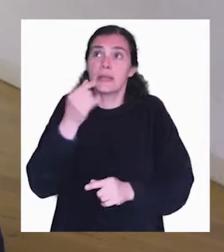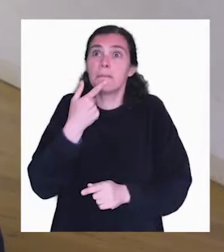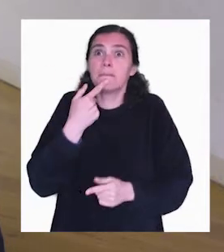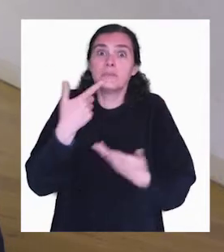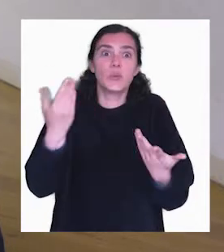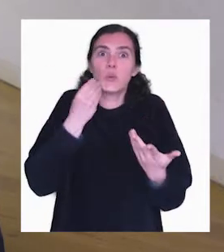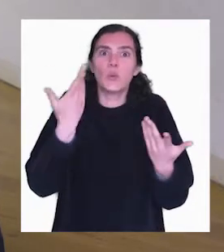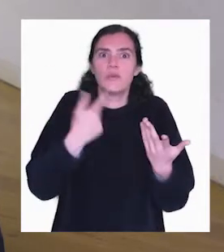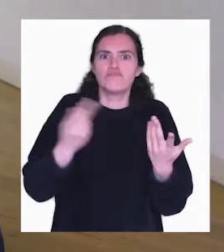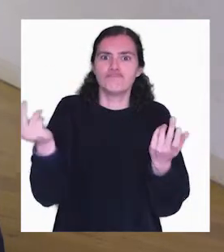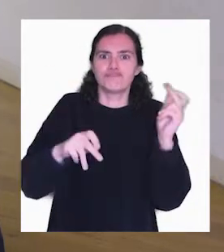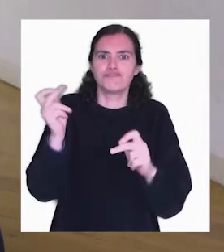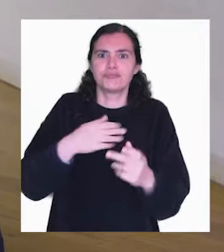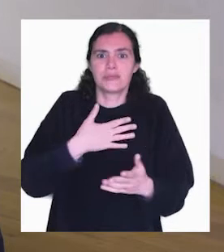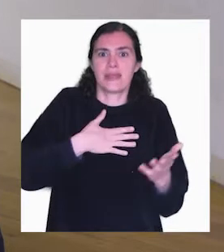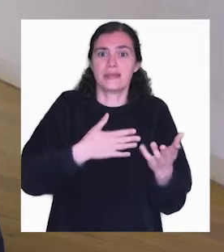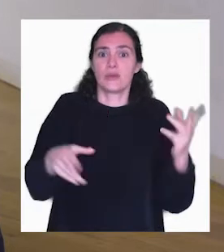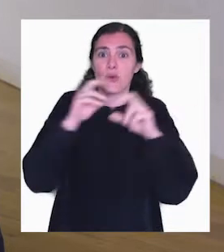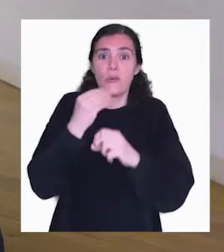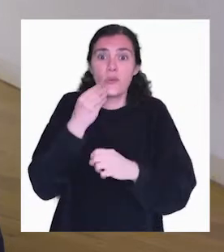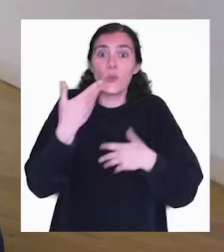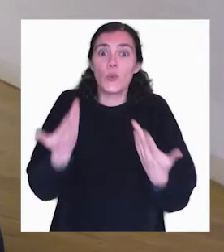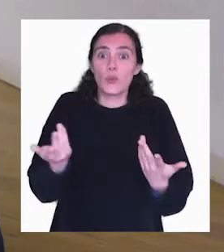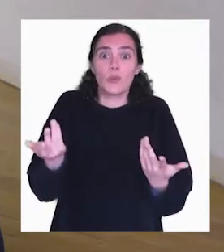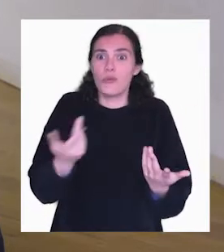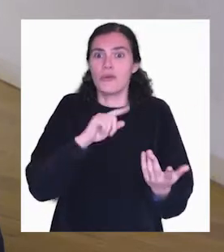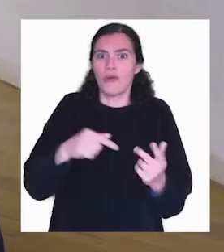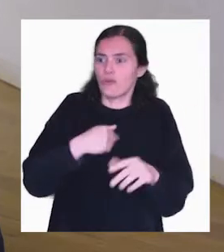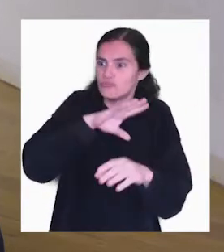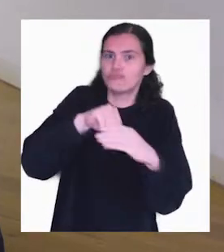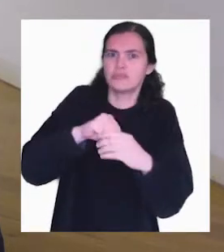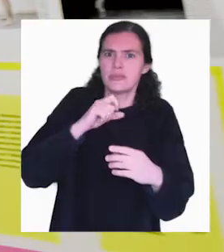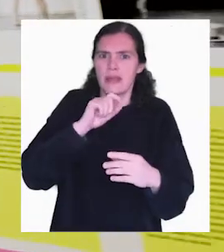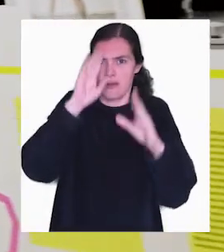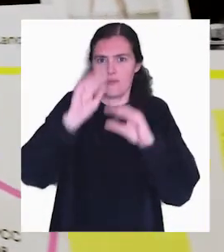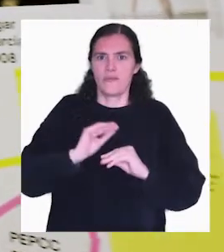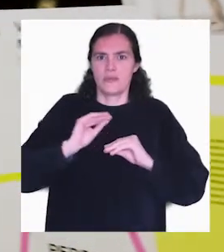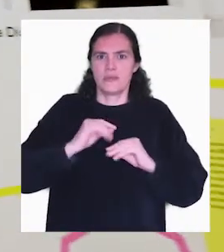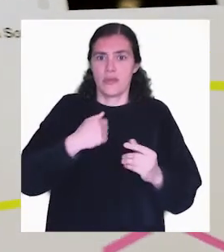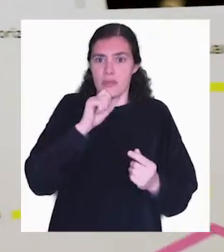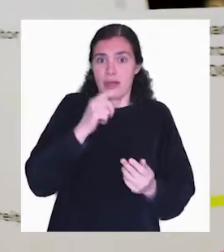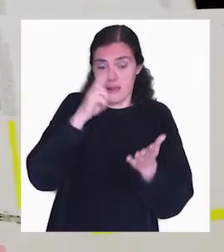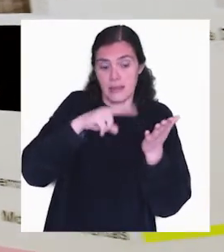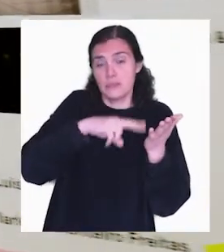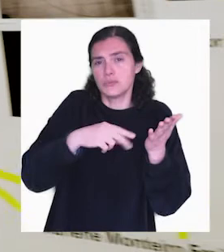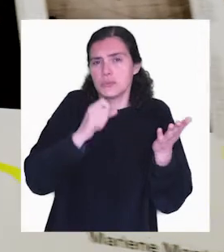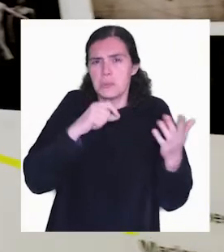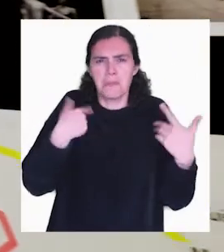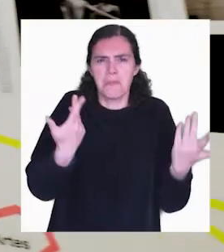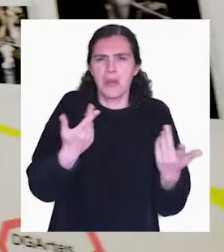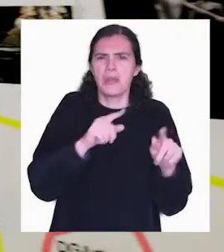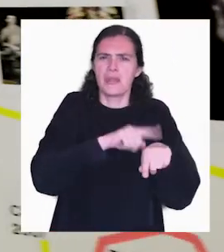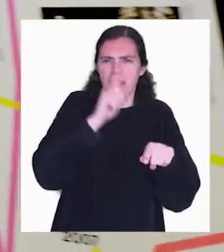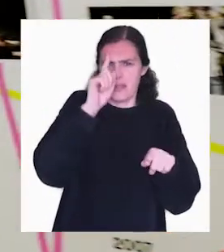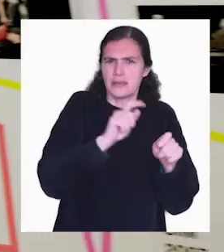aterrou este fenómeno que se chama a nova dança e do qual fazemos parte e que nos formou a nós. As leituras são cronológicas,